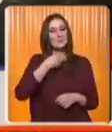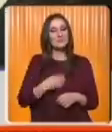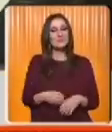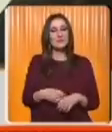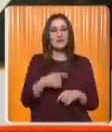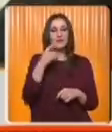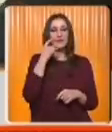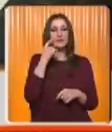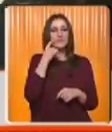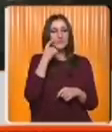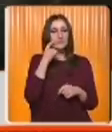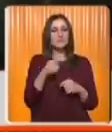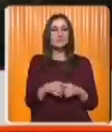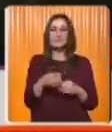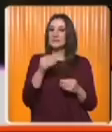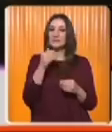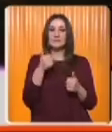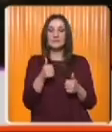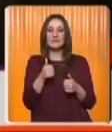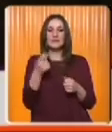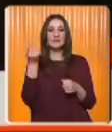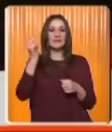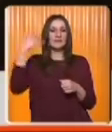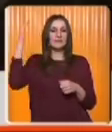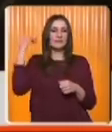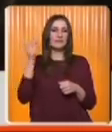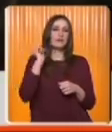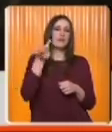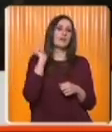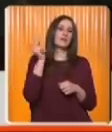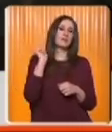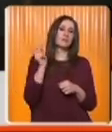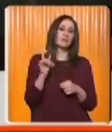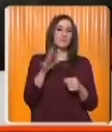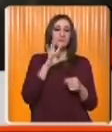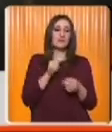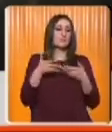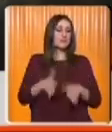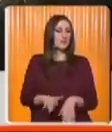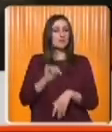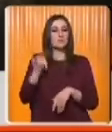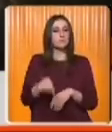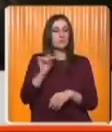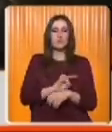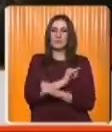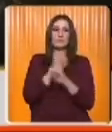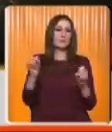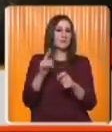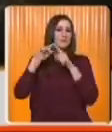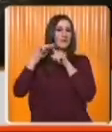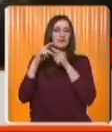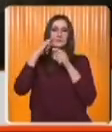uma lástima. Está uma lástima. Há muito tempo? Já há alguns anos. Desde que os meus filhos nasceram, tem sido impossível